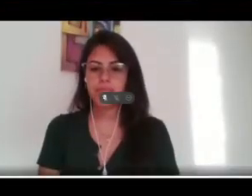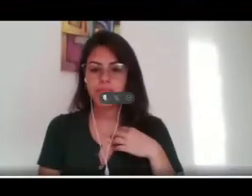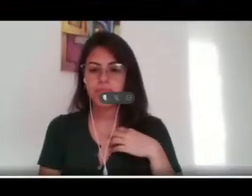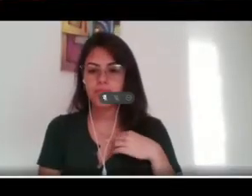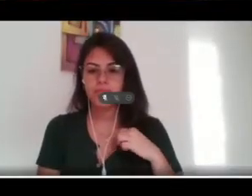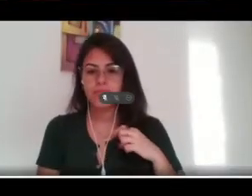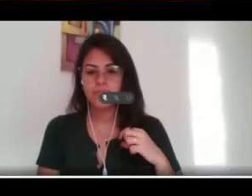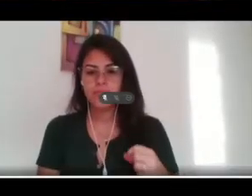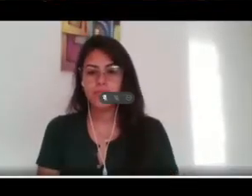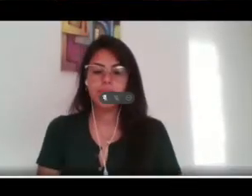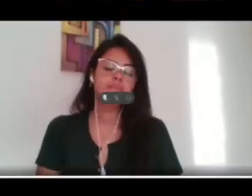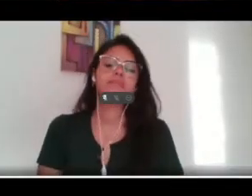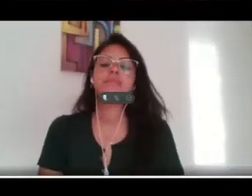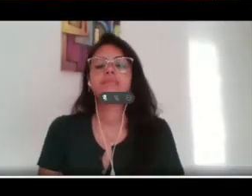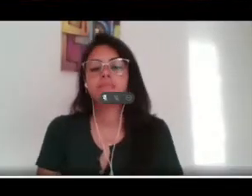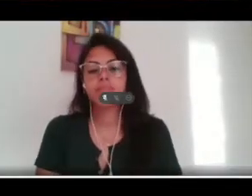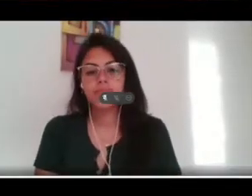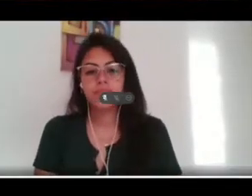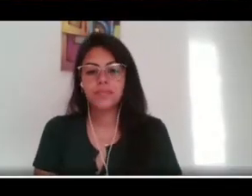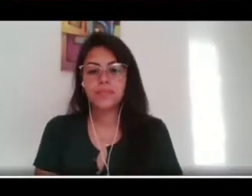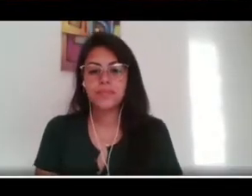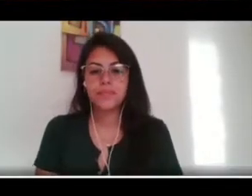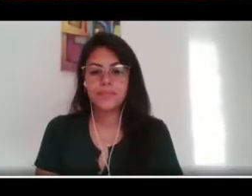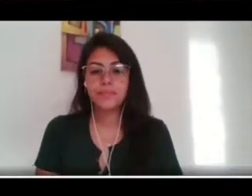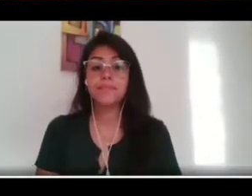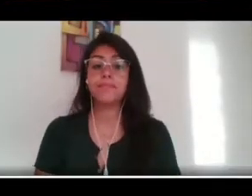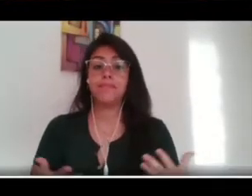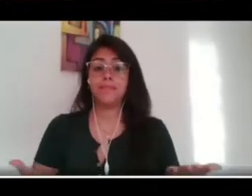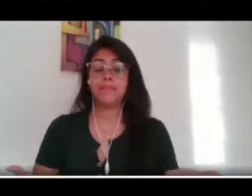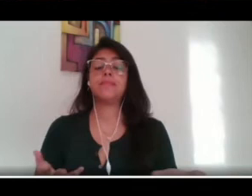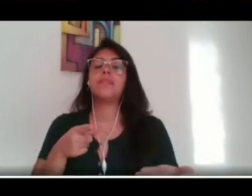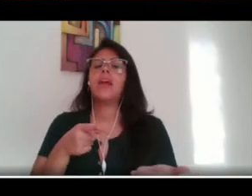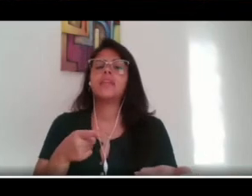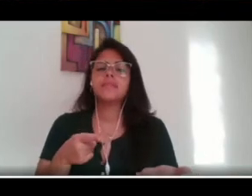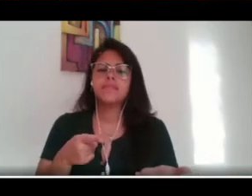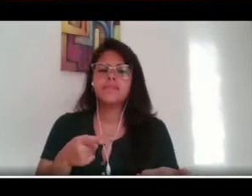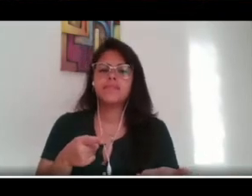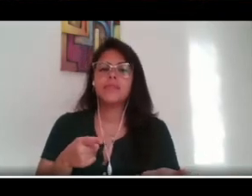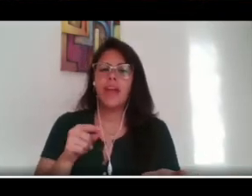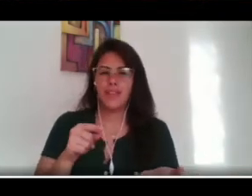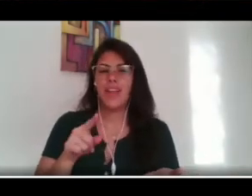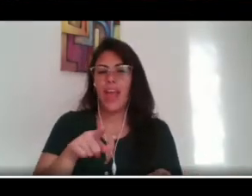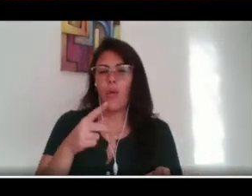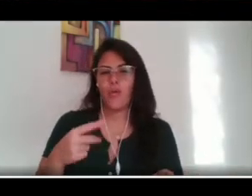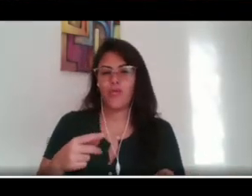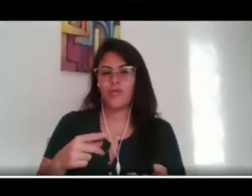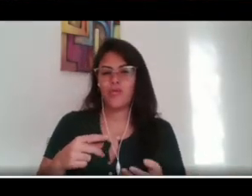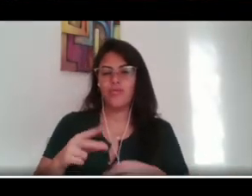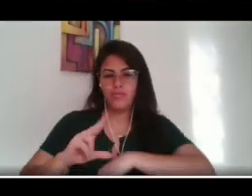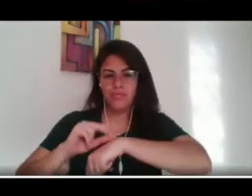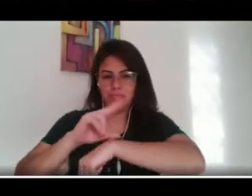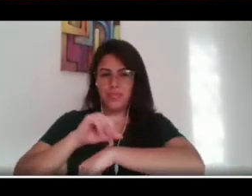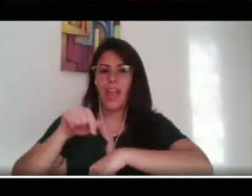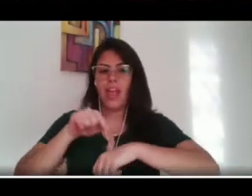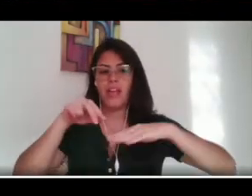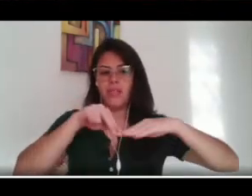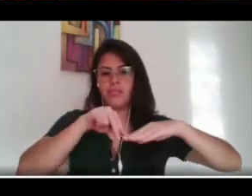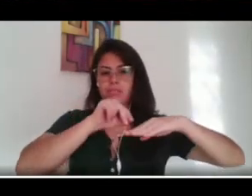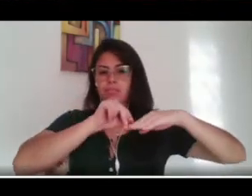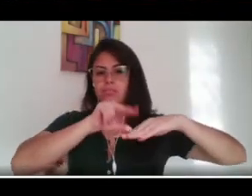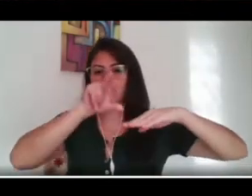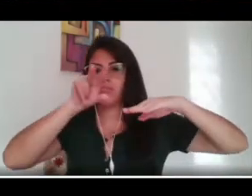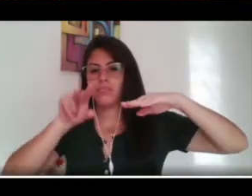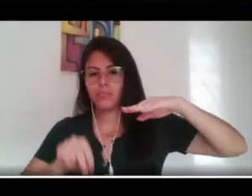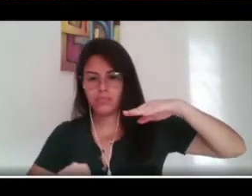E como ele simplesmente se deixa cair, né? Ele vai cair na base do rochedo. Então, o movimento em